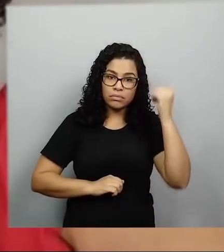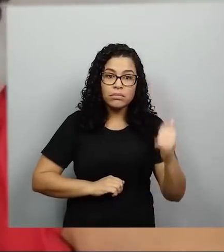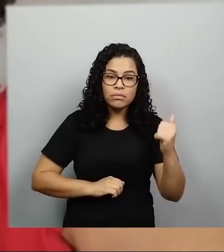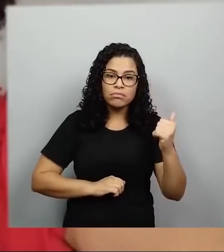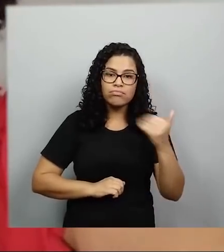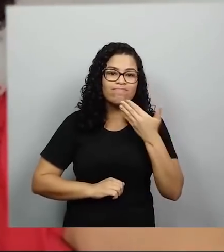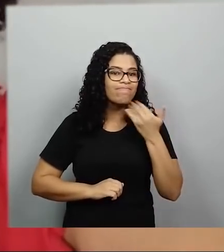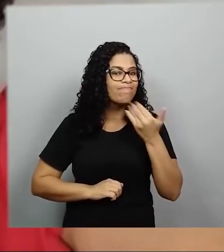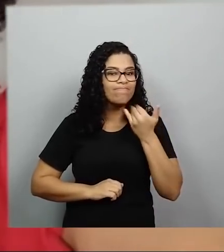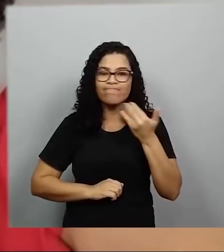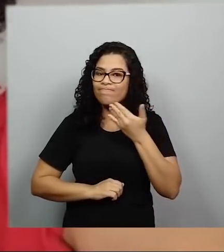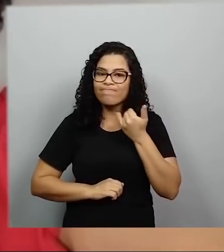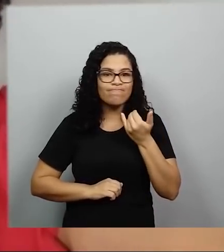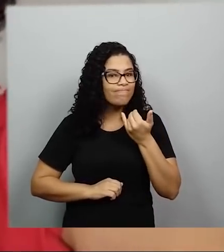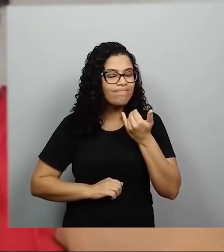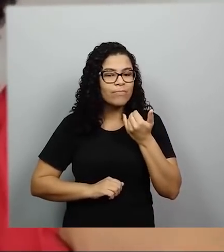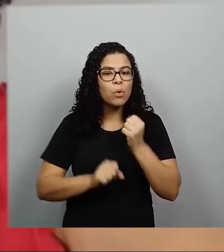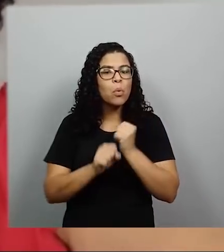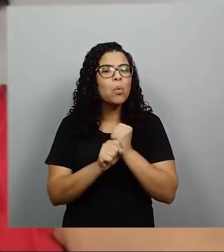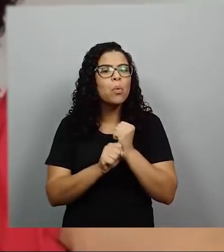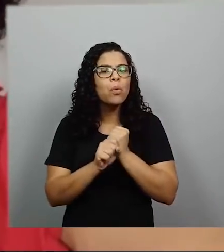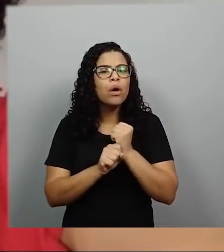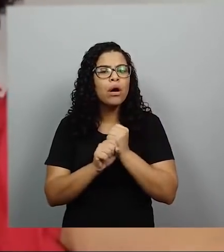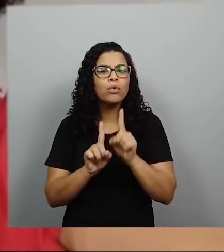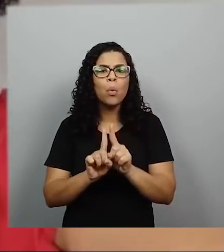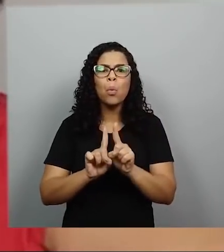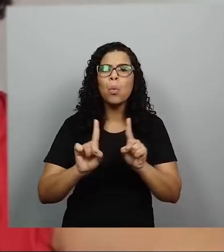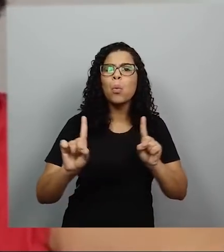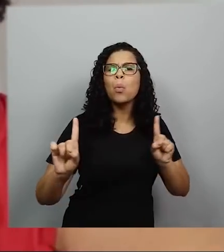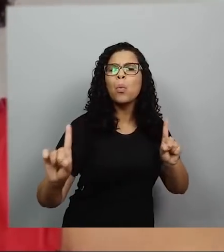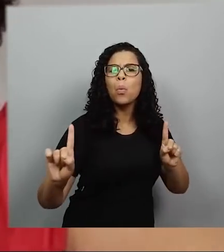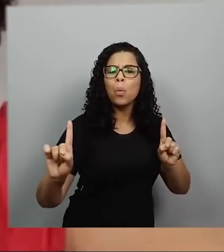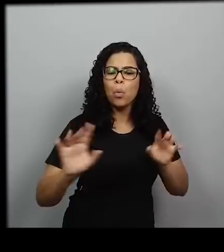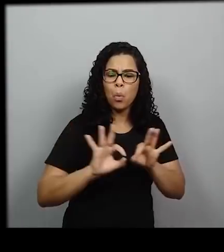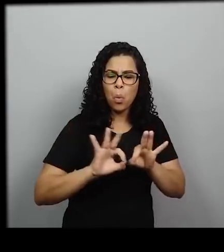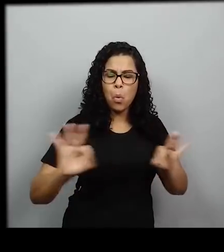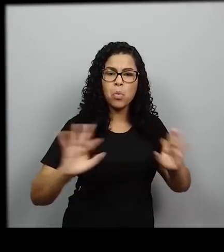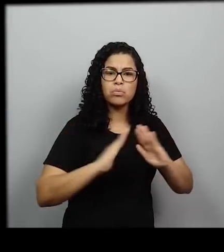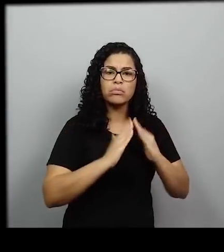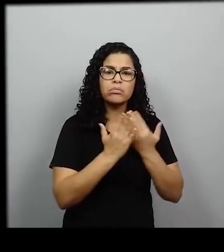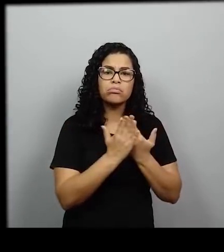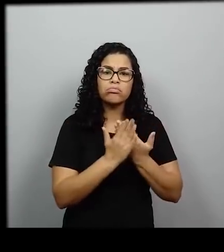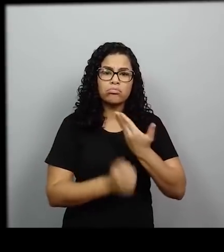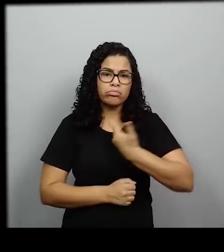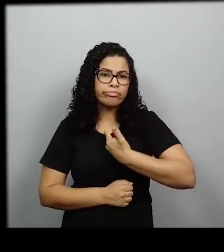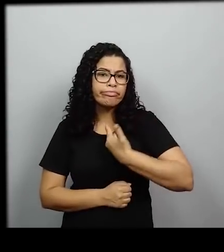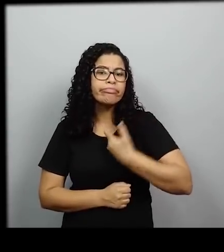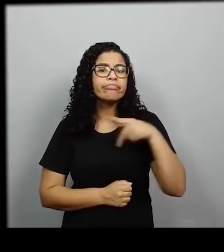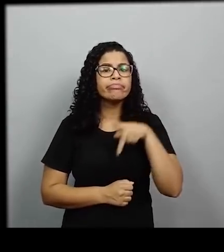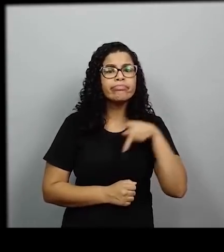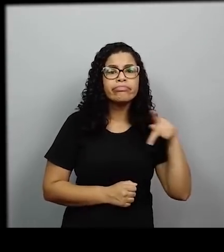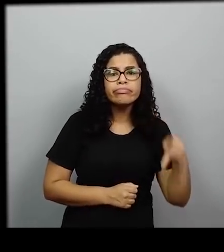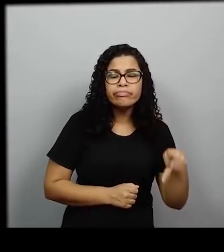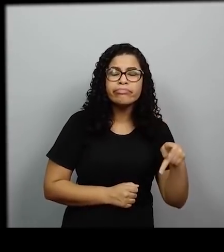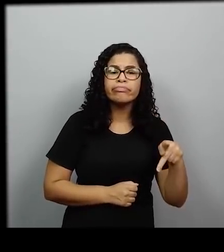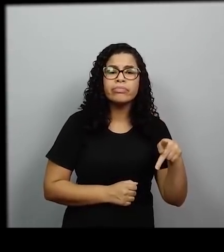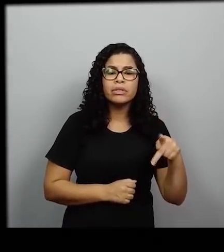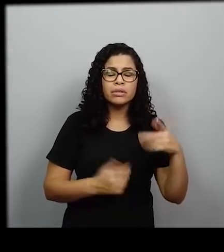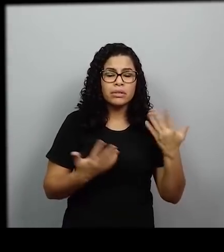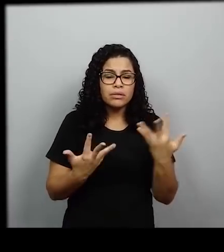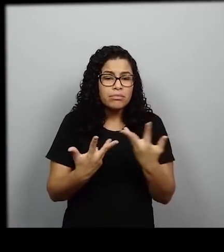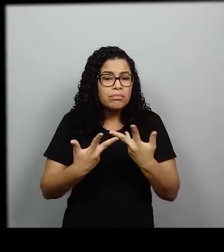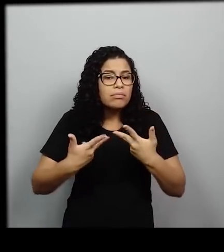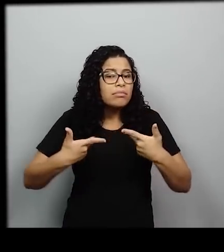Sabemos que não foi fácil passar o ano todinho longe da escola, dos amigos, dos professores, das